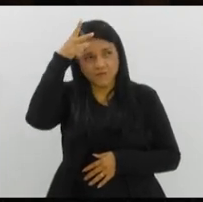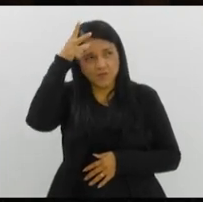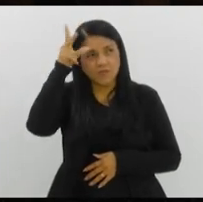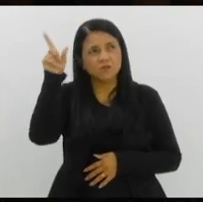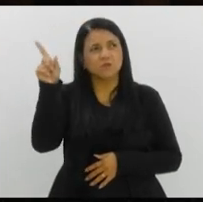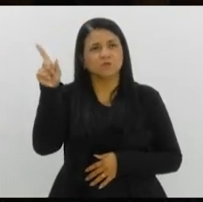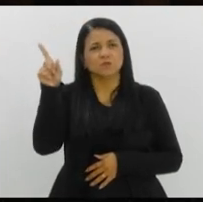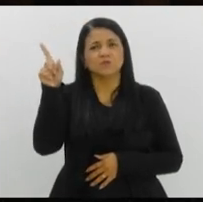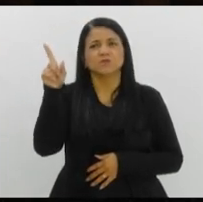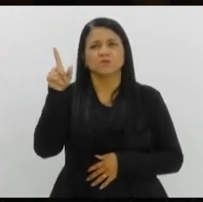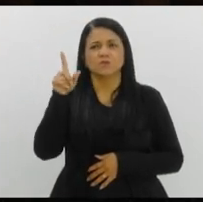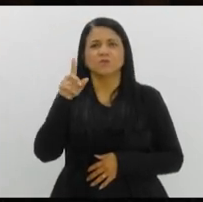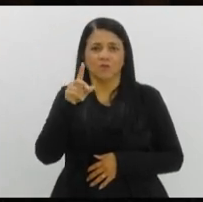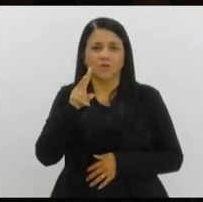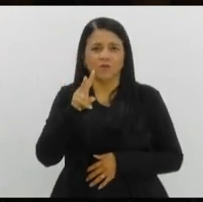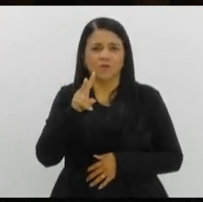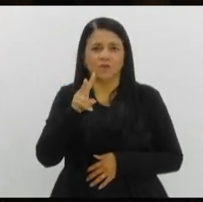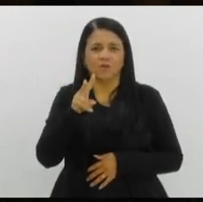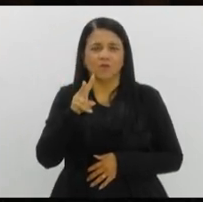prefeito, deputado,